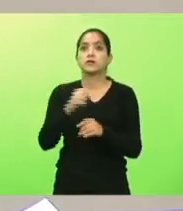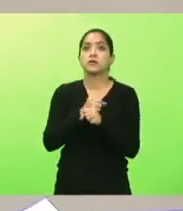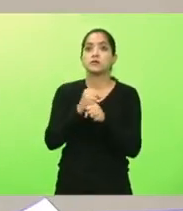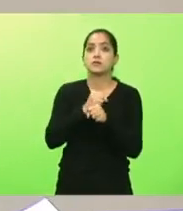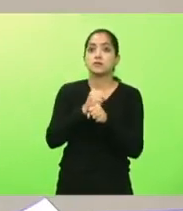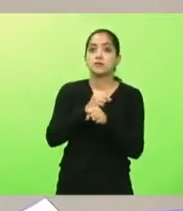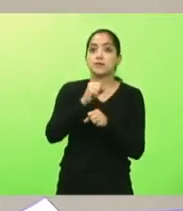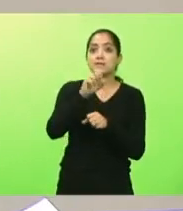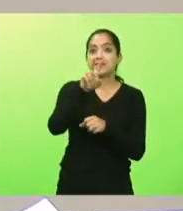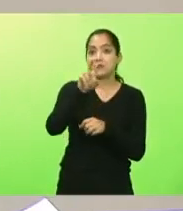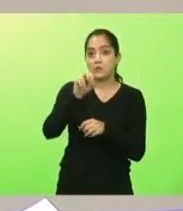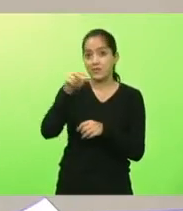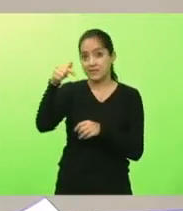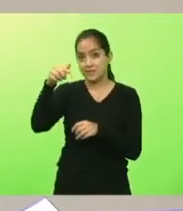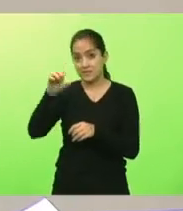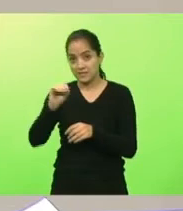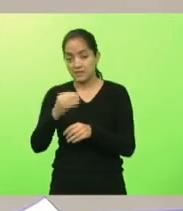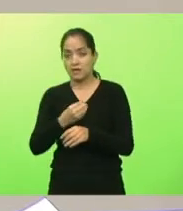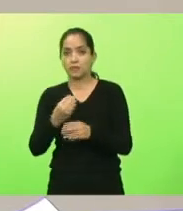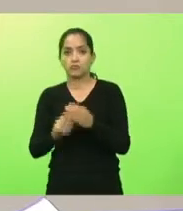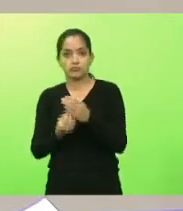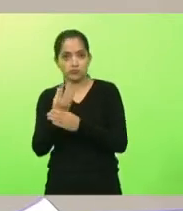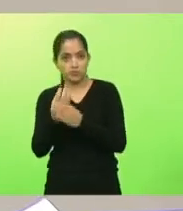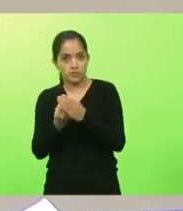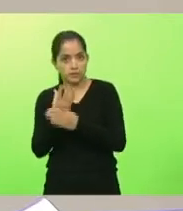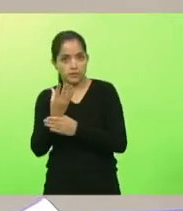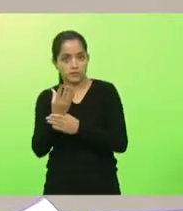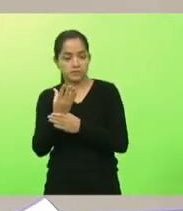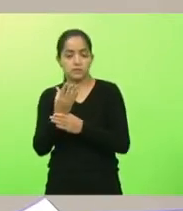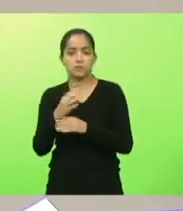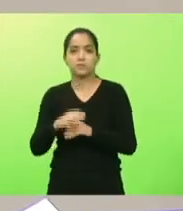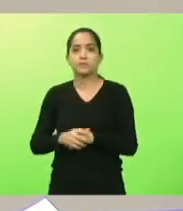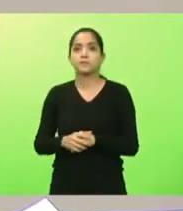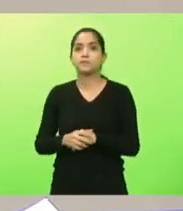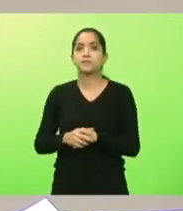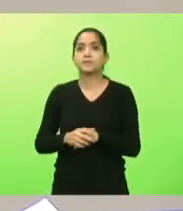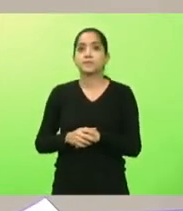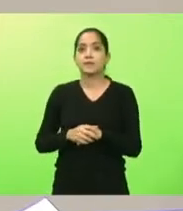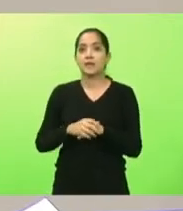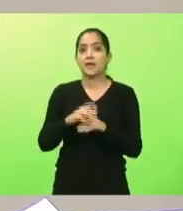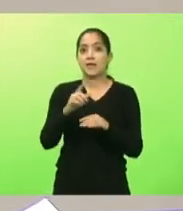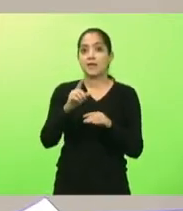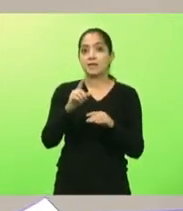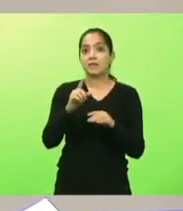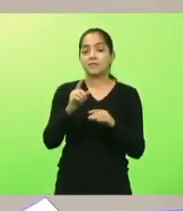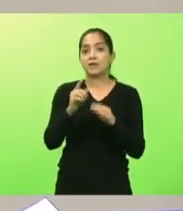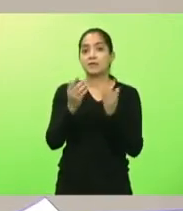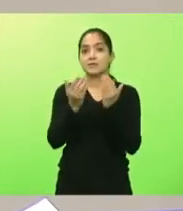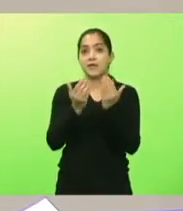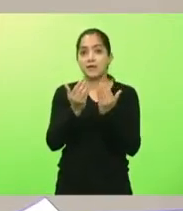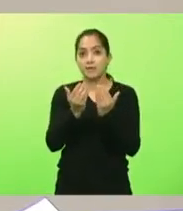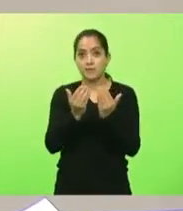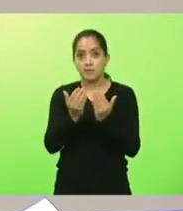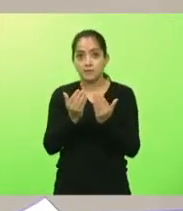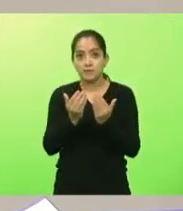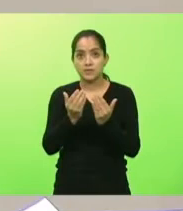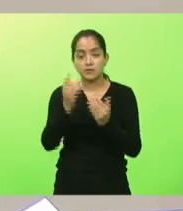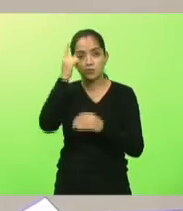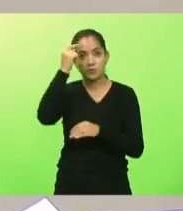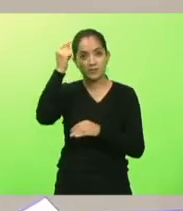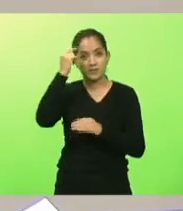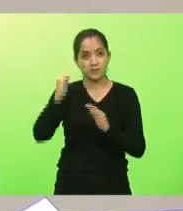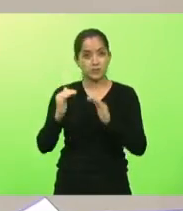de existência, registrando que o Golden Age faz a referência à época de ouro do ensino superior global,